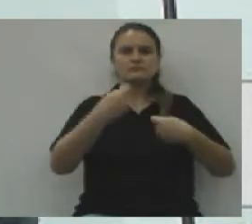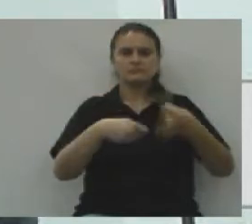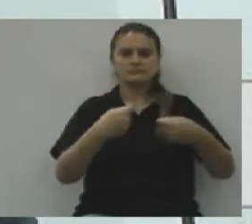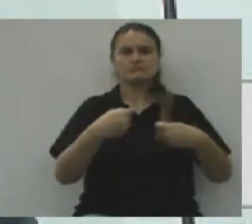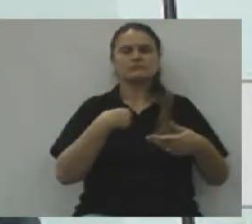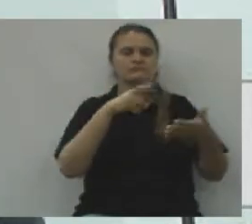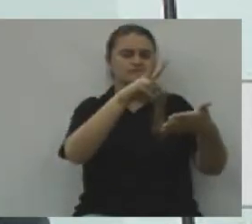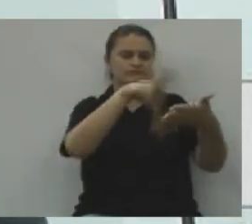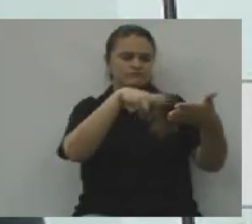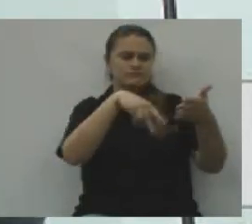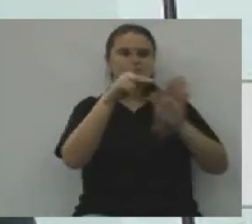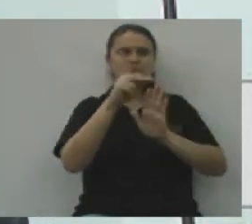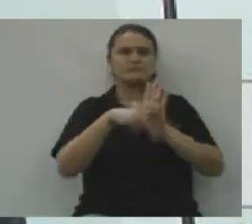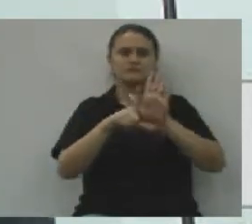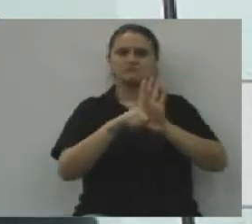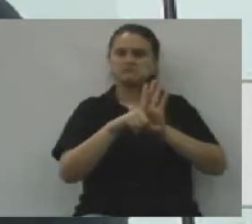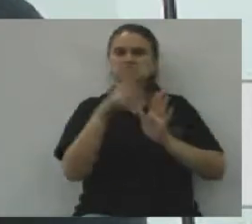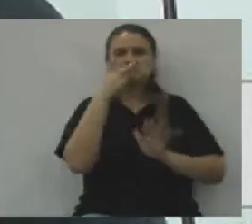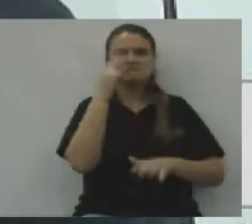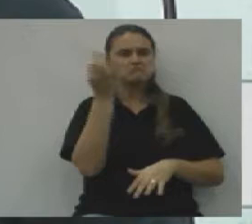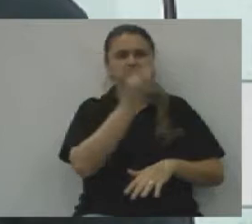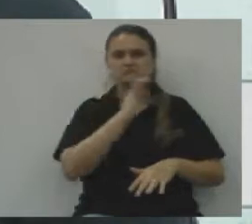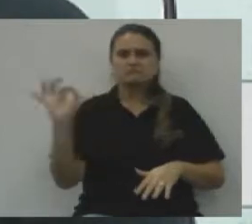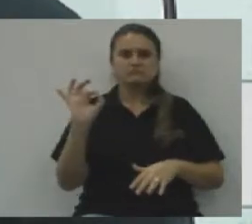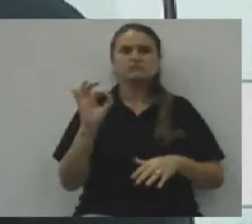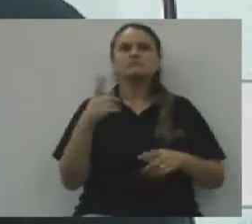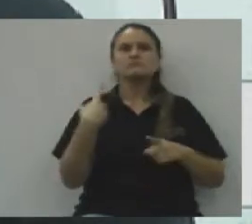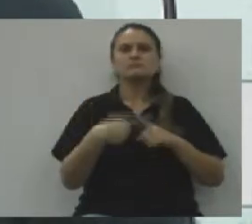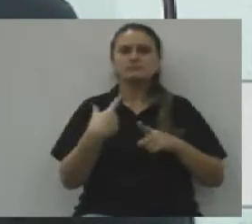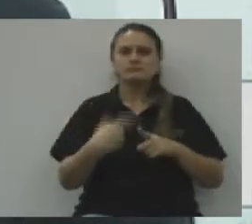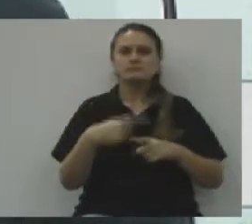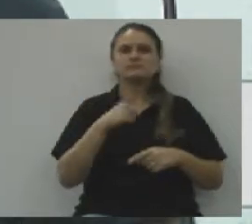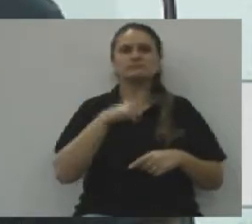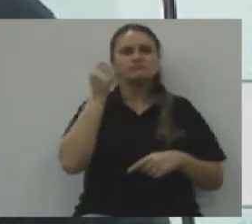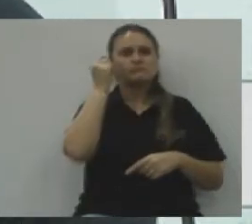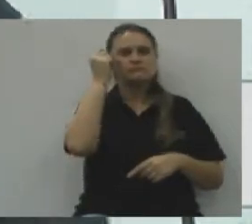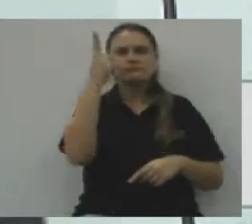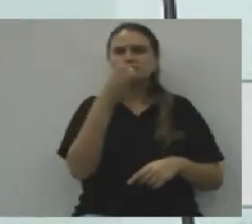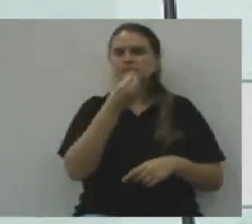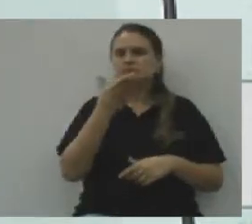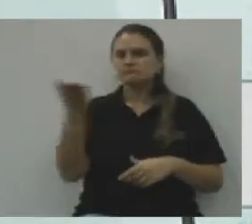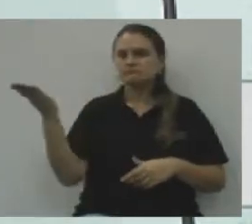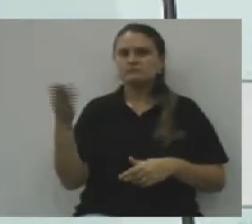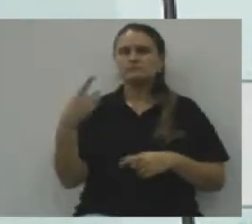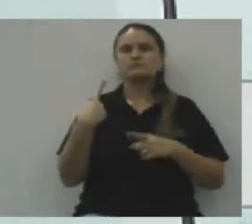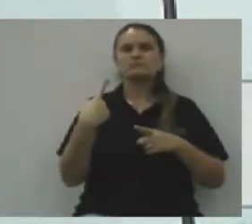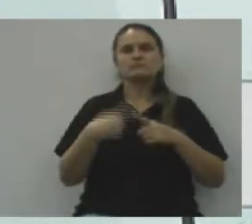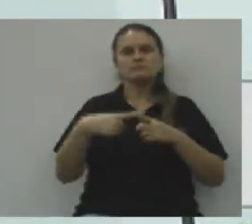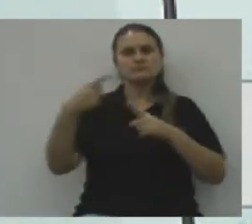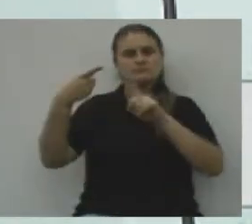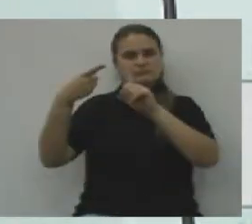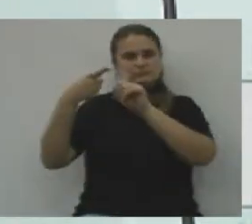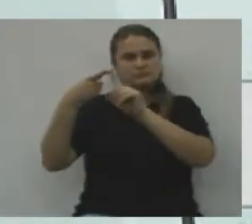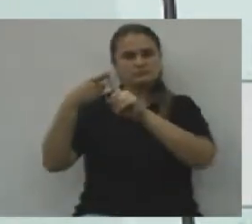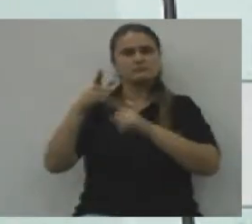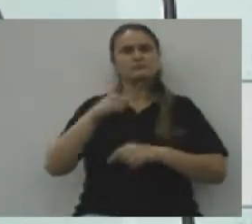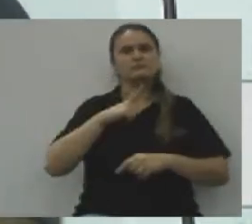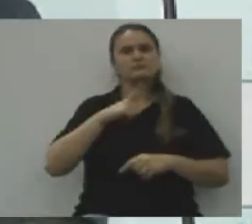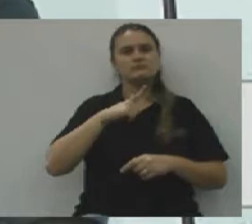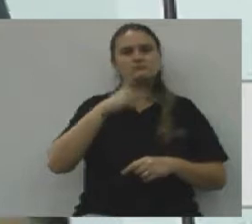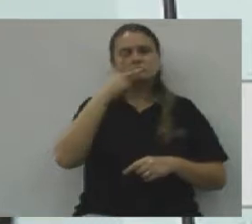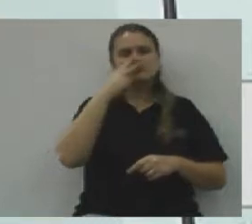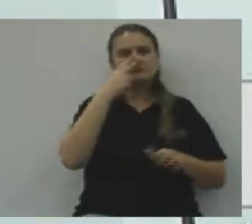O projeto de lei eu acho sensacional com esta ideia dos senhores, porque, primeiro, se cria